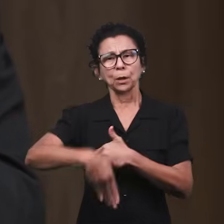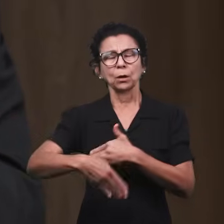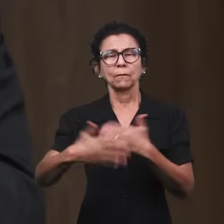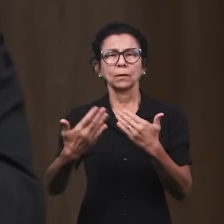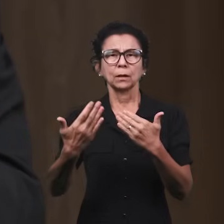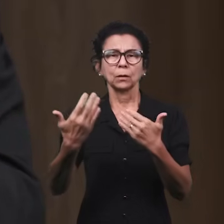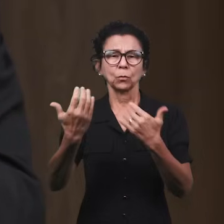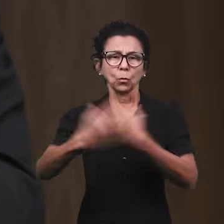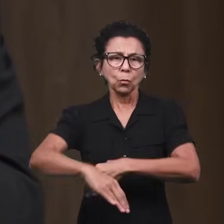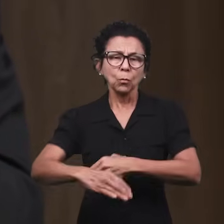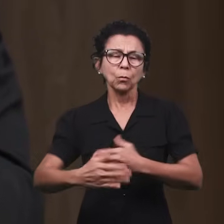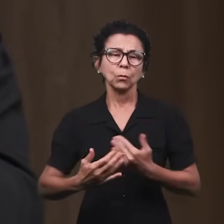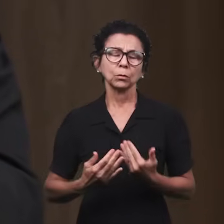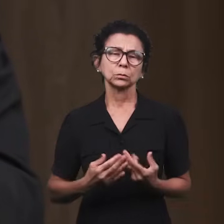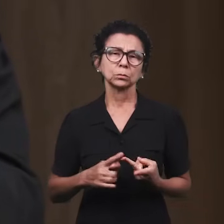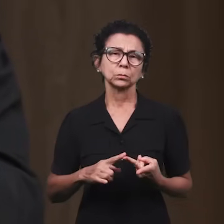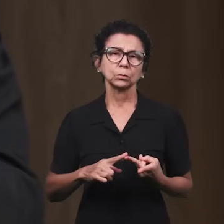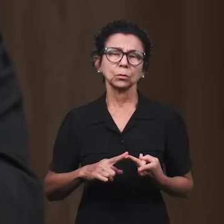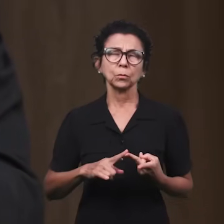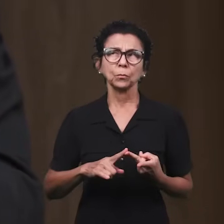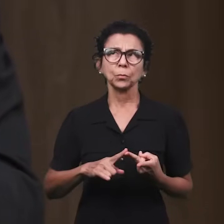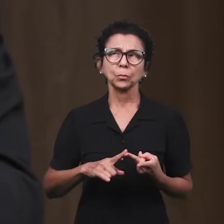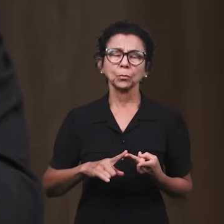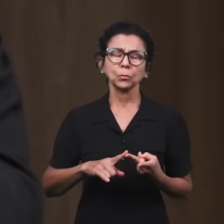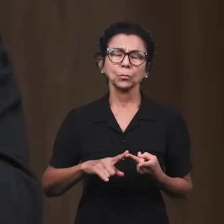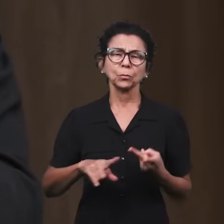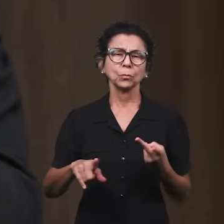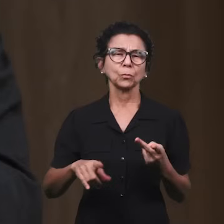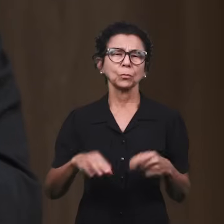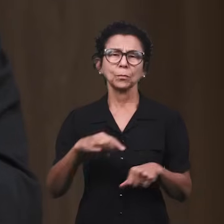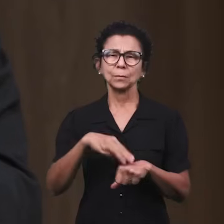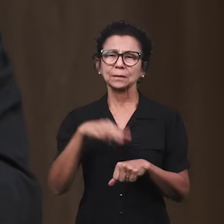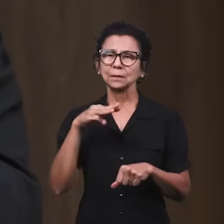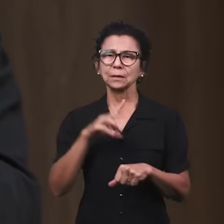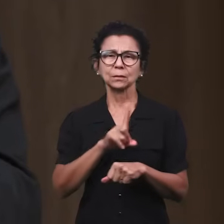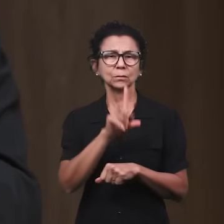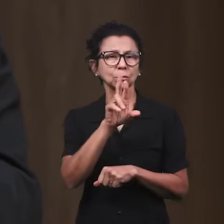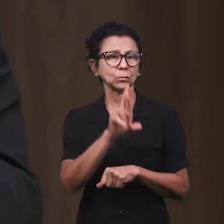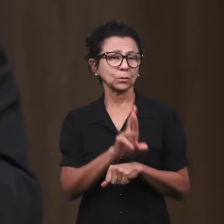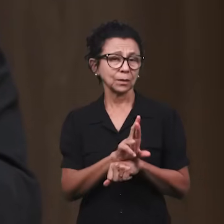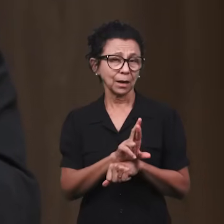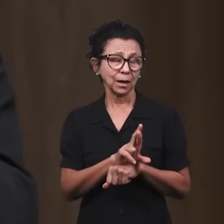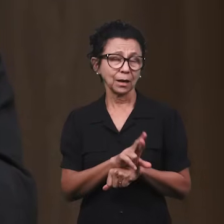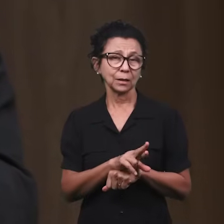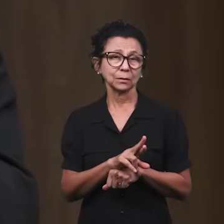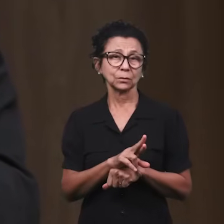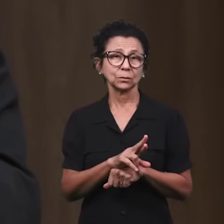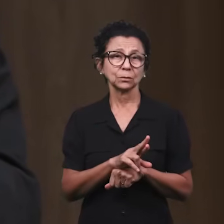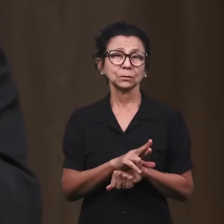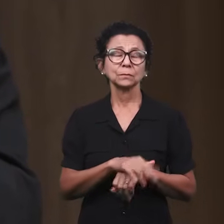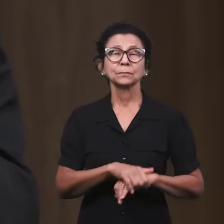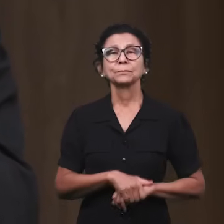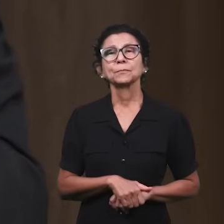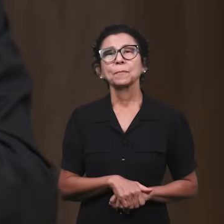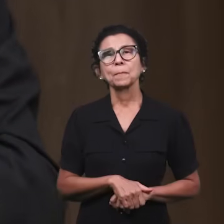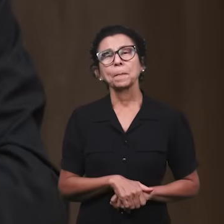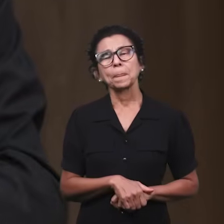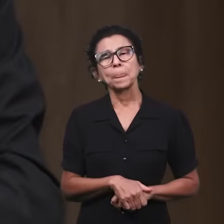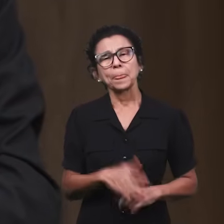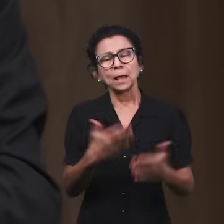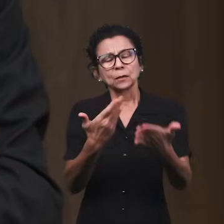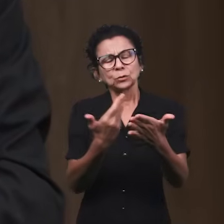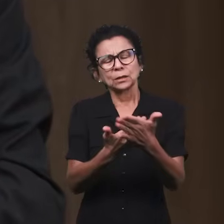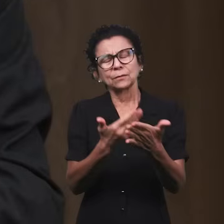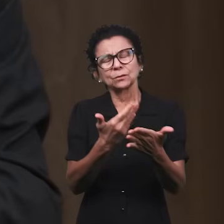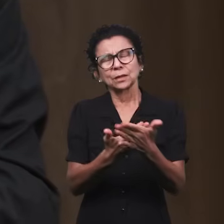fazer um trabalho na universidade, no mestrado, doutorado, no seu trabalho, estudavam horas. Hoje, vão